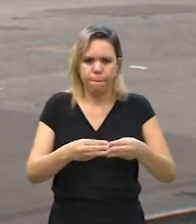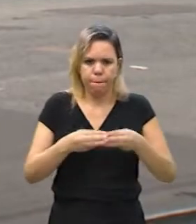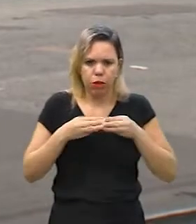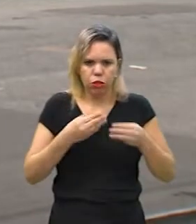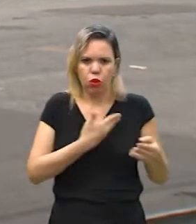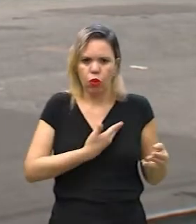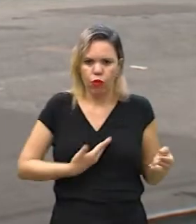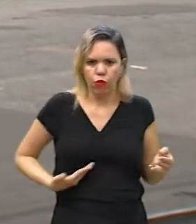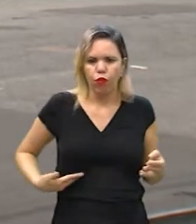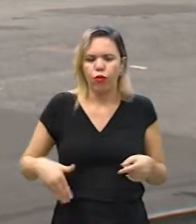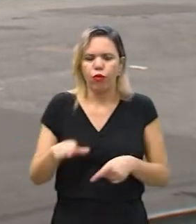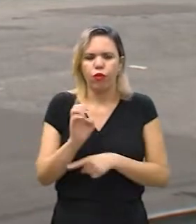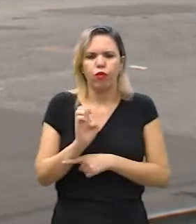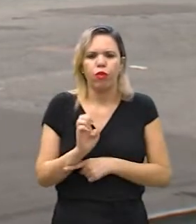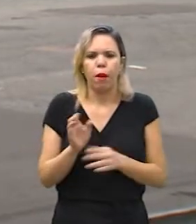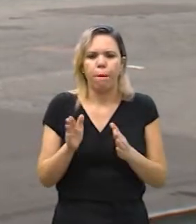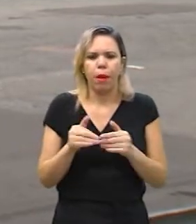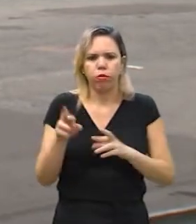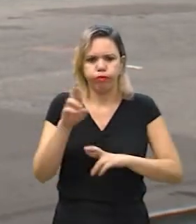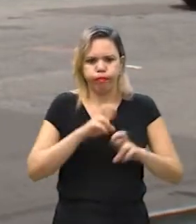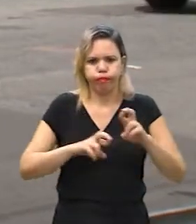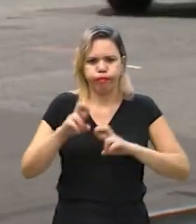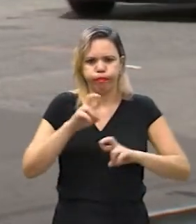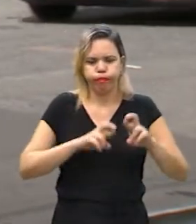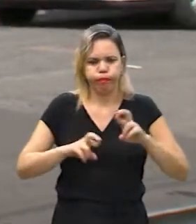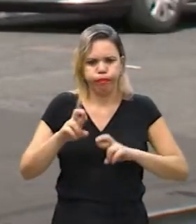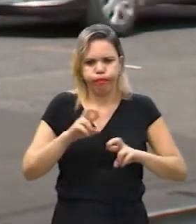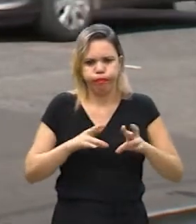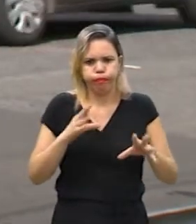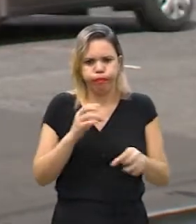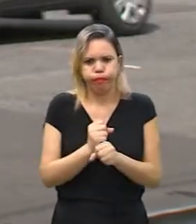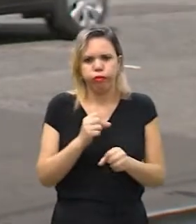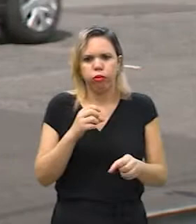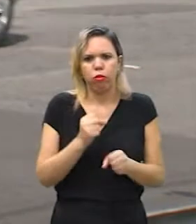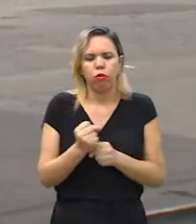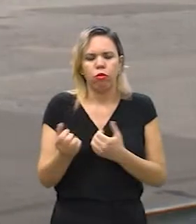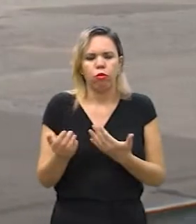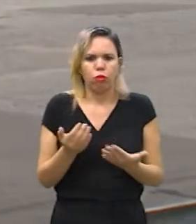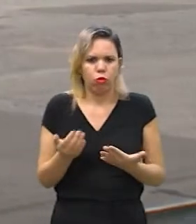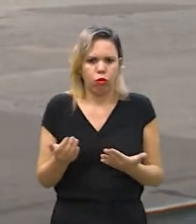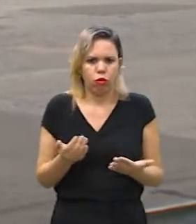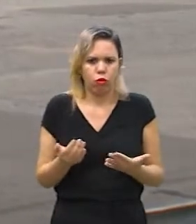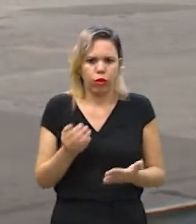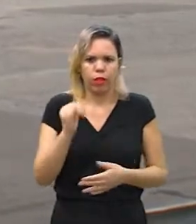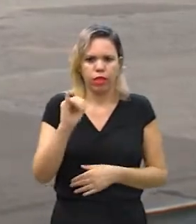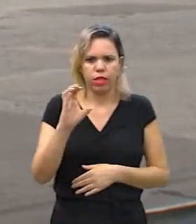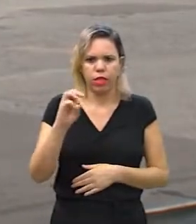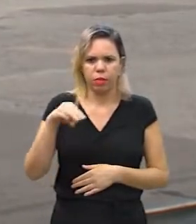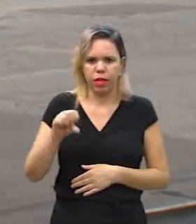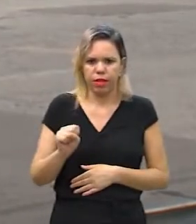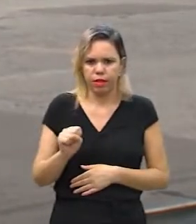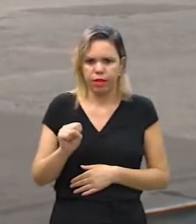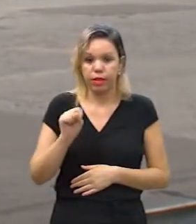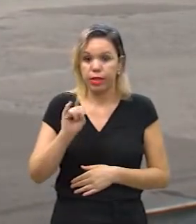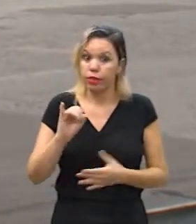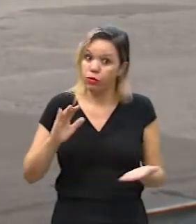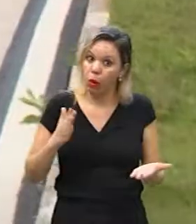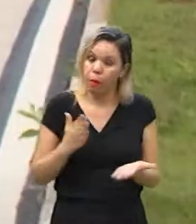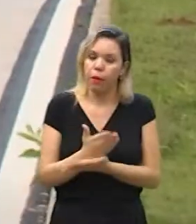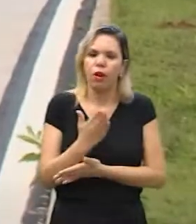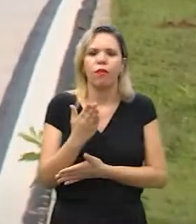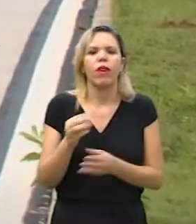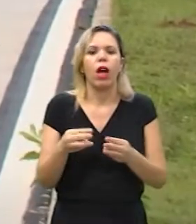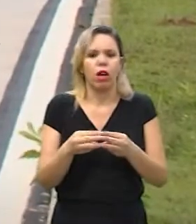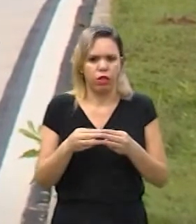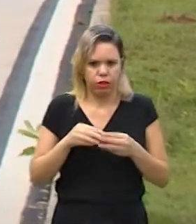encaminhamento de uma Moção ao governo do estado pedindo a revisão deste cálculo É sobre o ICMS